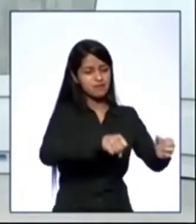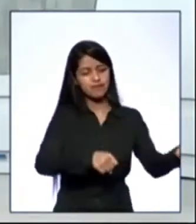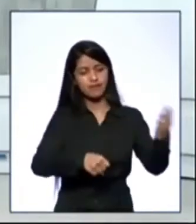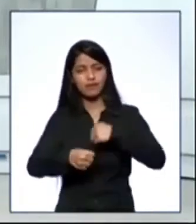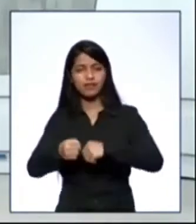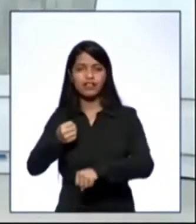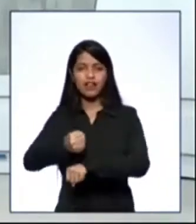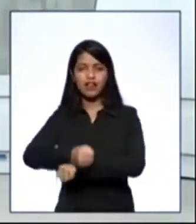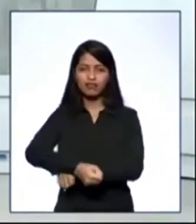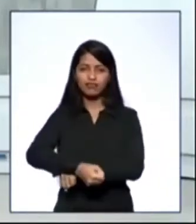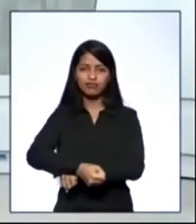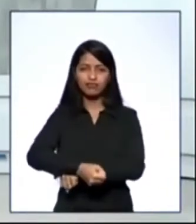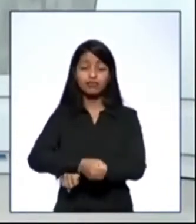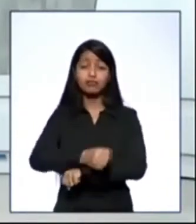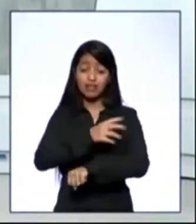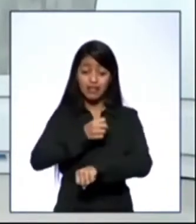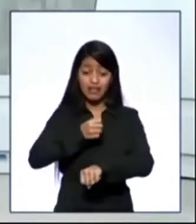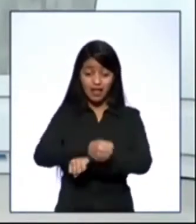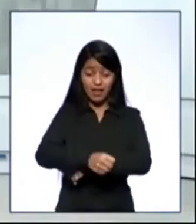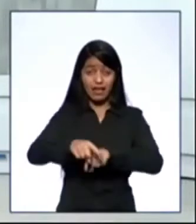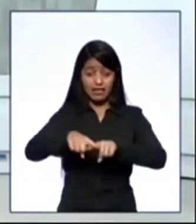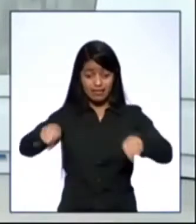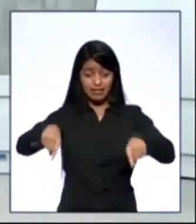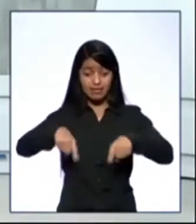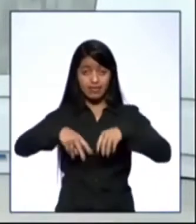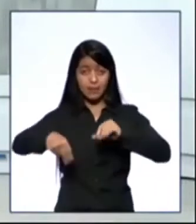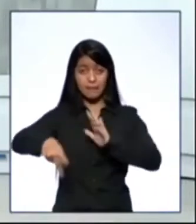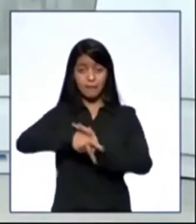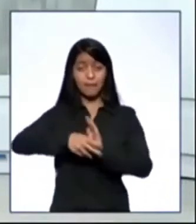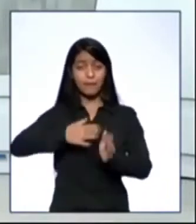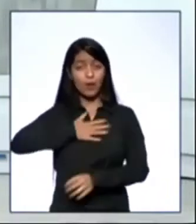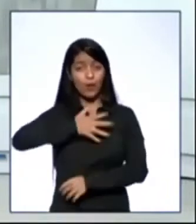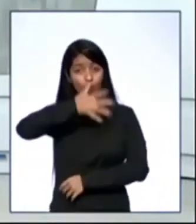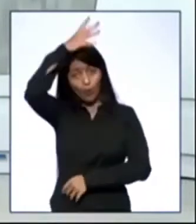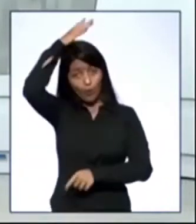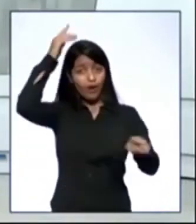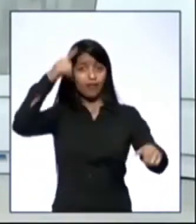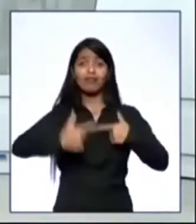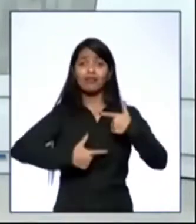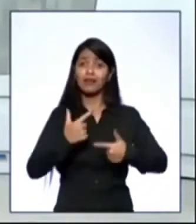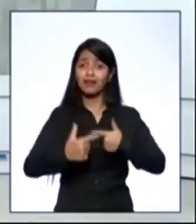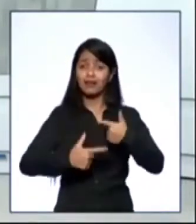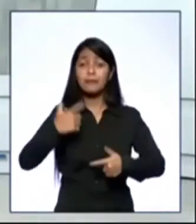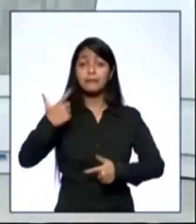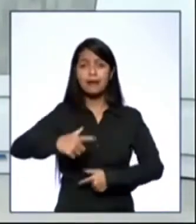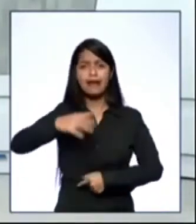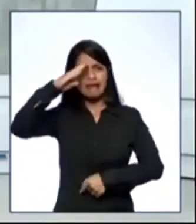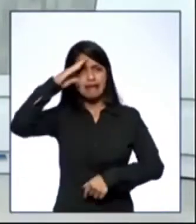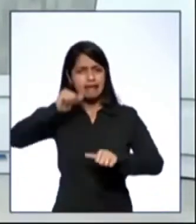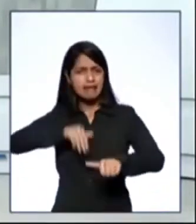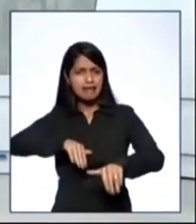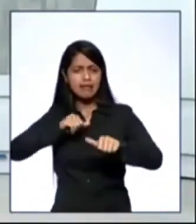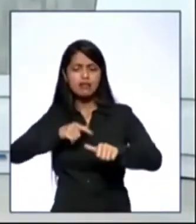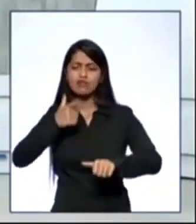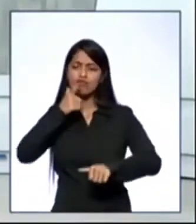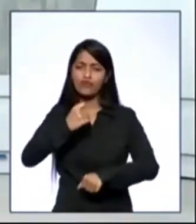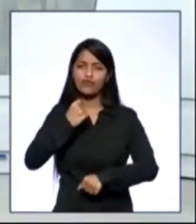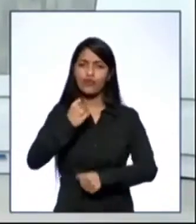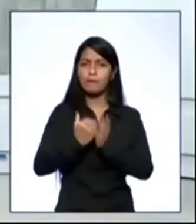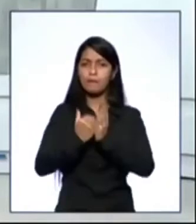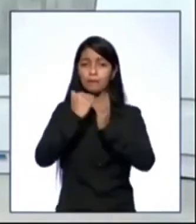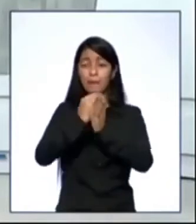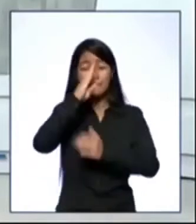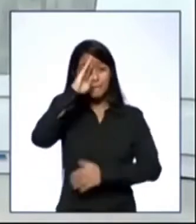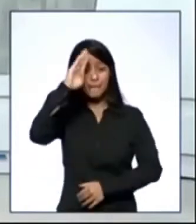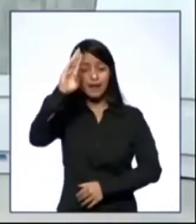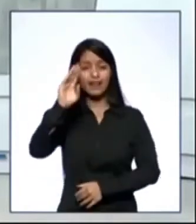então, esses escravos vão trabalhar no latifúndio, beleza? Outro ponto, fortalecimento do exército, principalmente os generais, tá? No final da